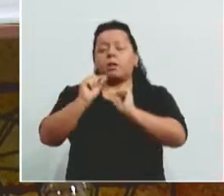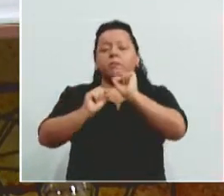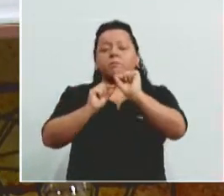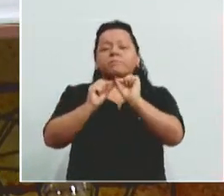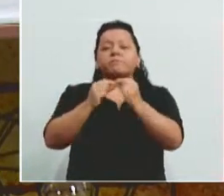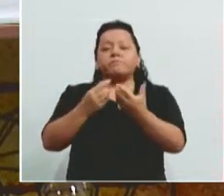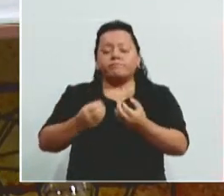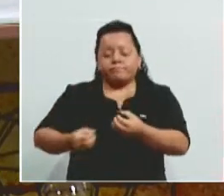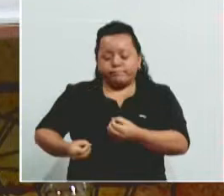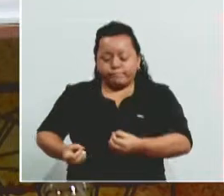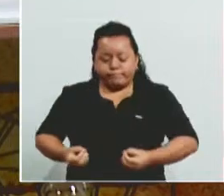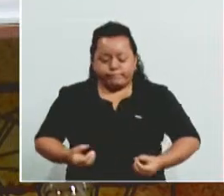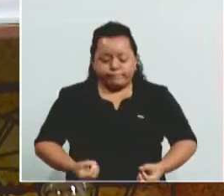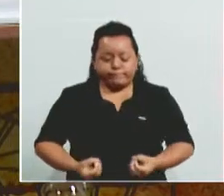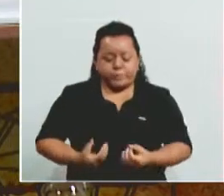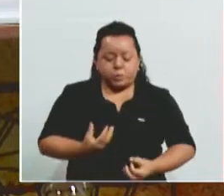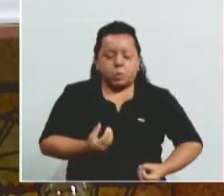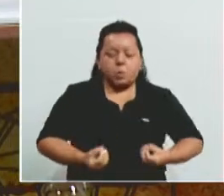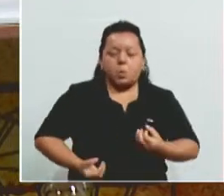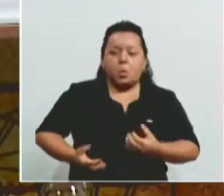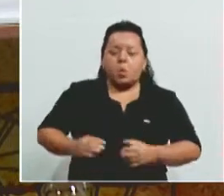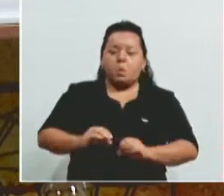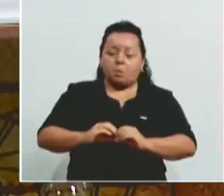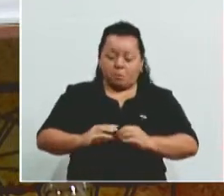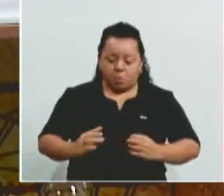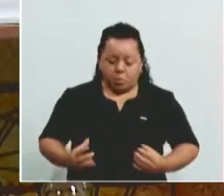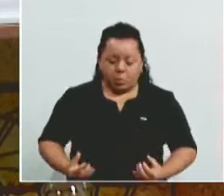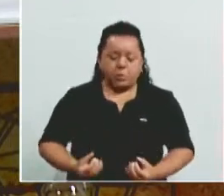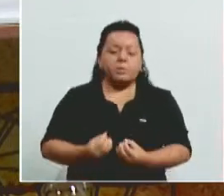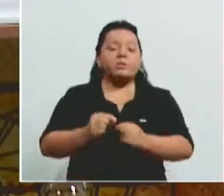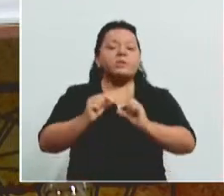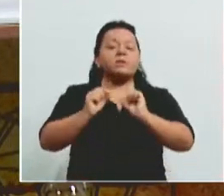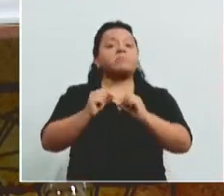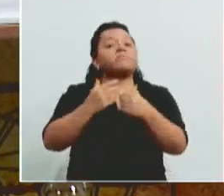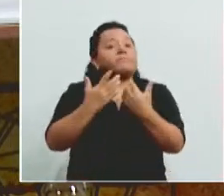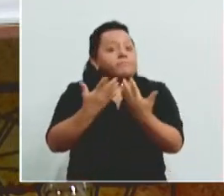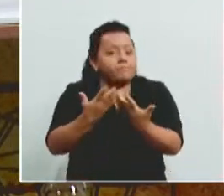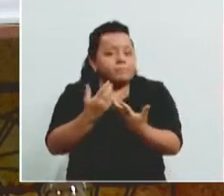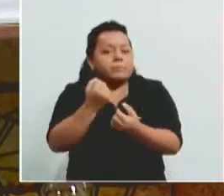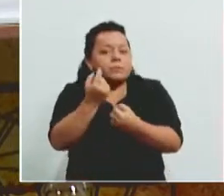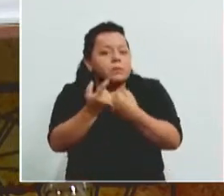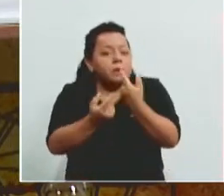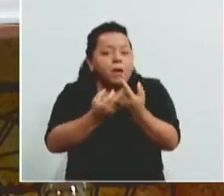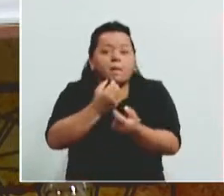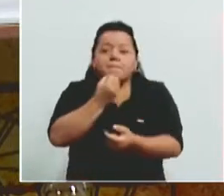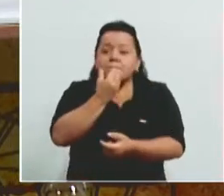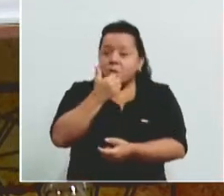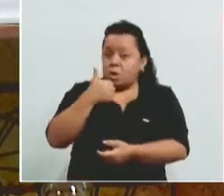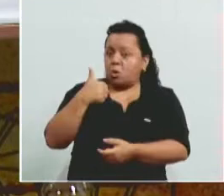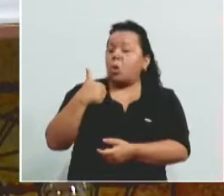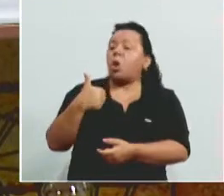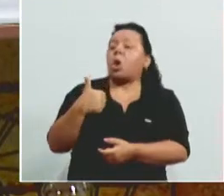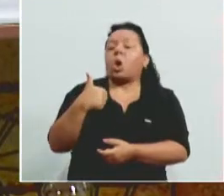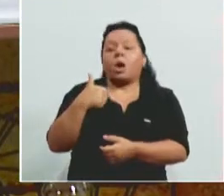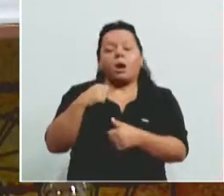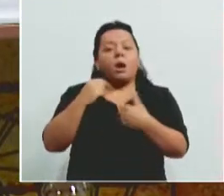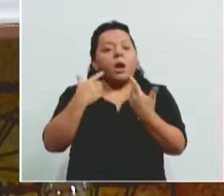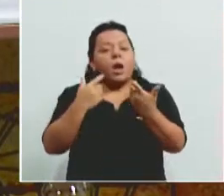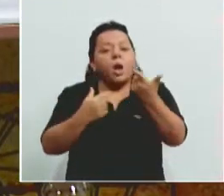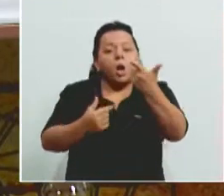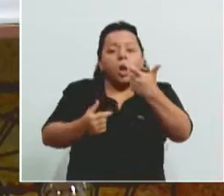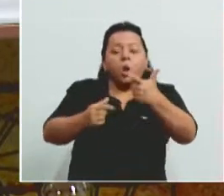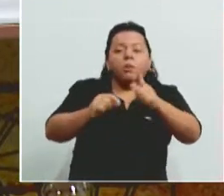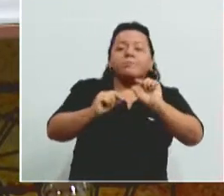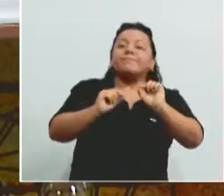de endometriose. Em algumas situações, ele é bem-vindo, ele serve. Em outras situações, a gente precisa já fazer cirurgia